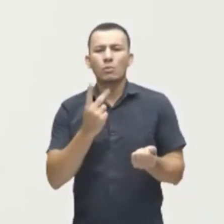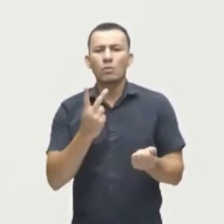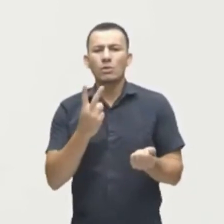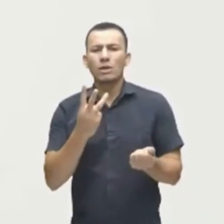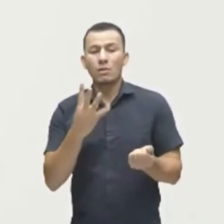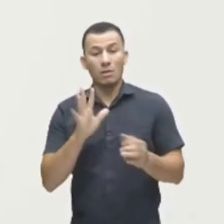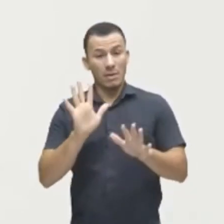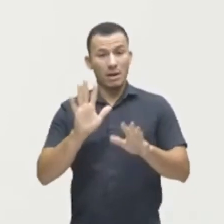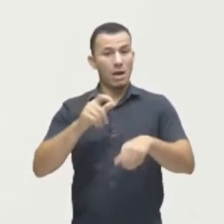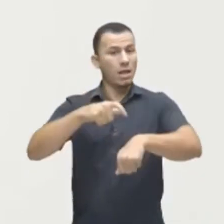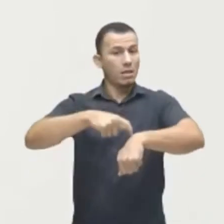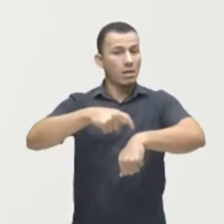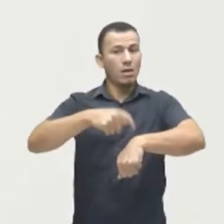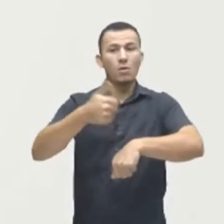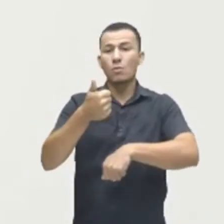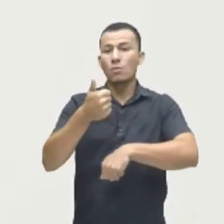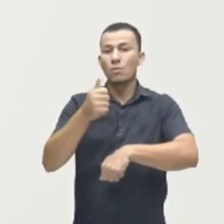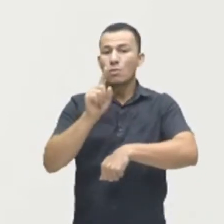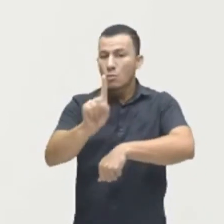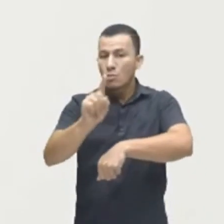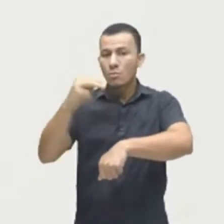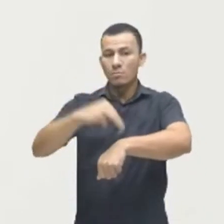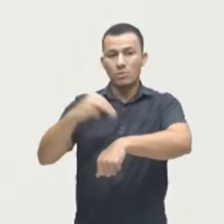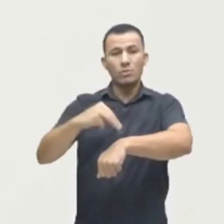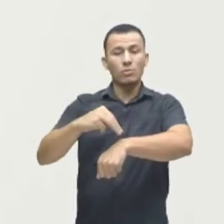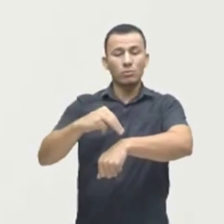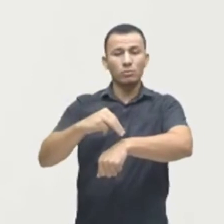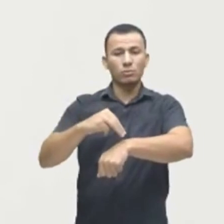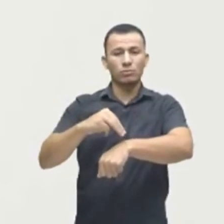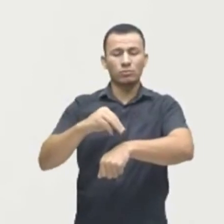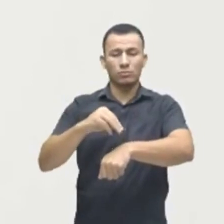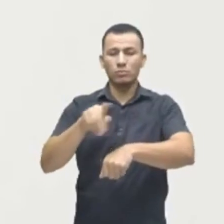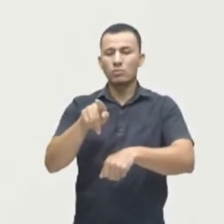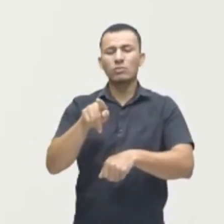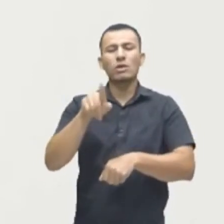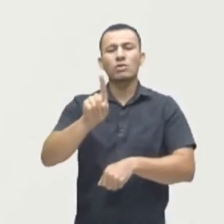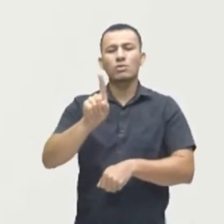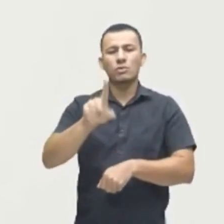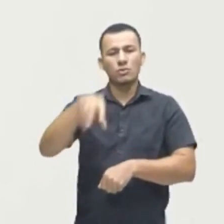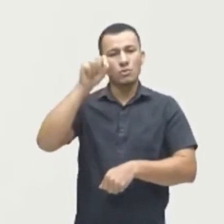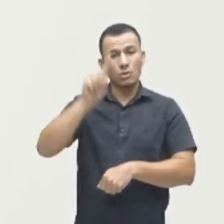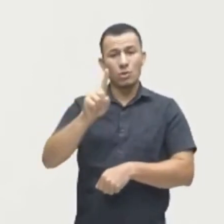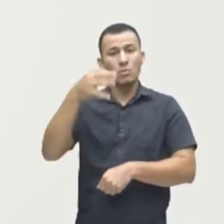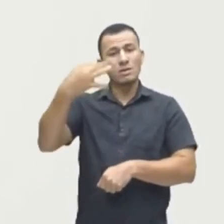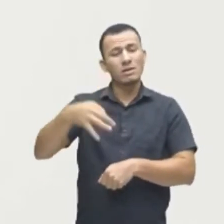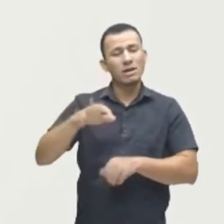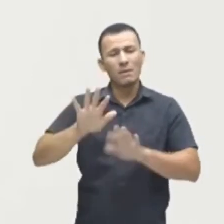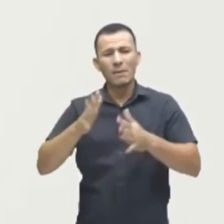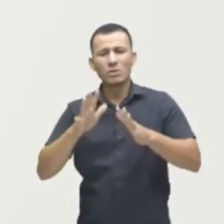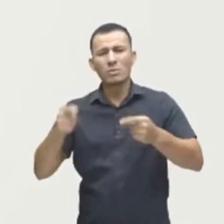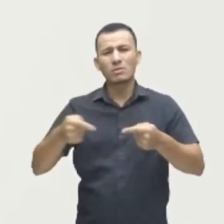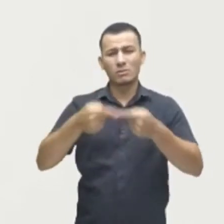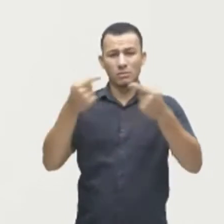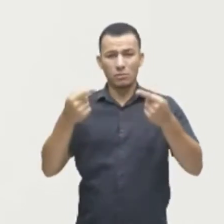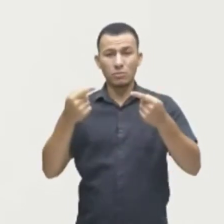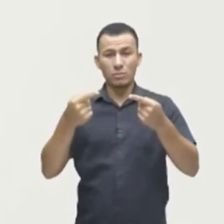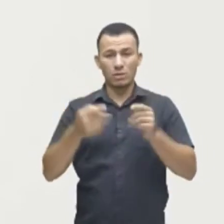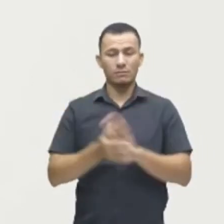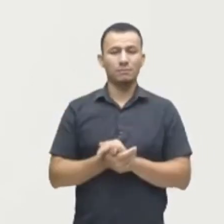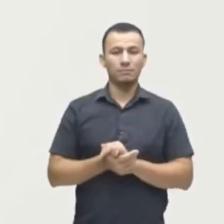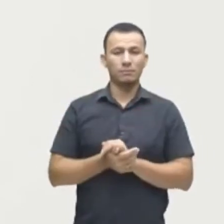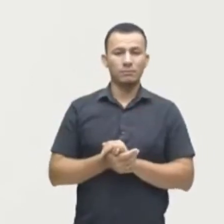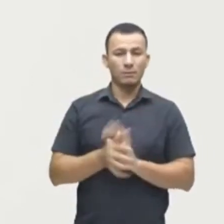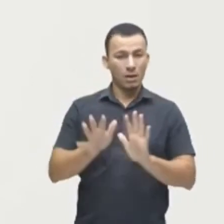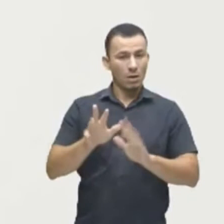minuto. Marque a alternativa que mais se aproxima dos batimentos que você encontrou. Lembrando que você tem uma idade